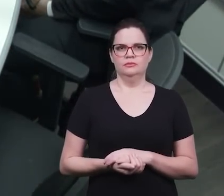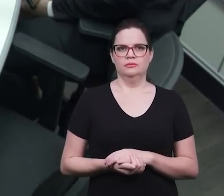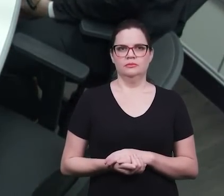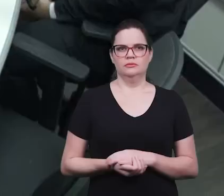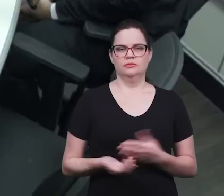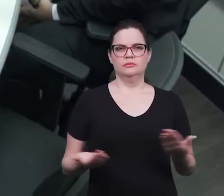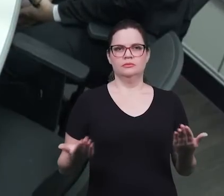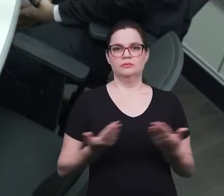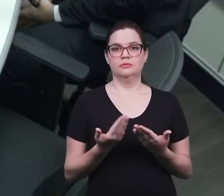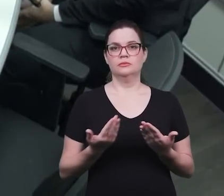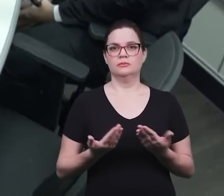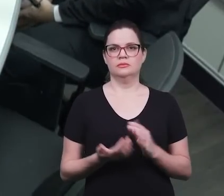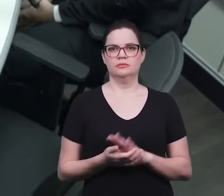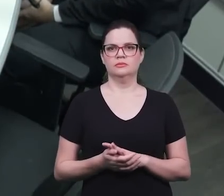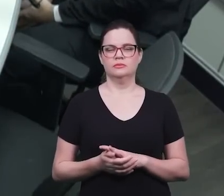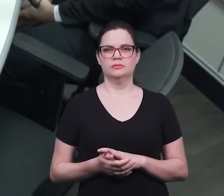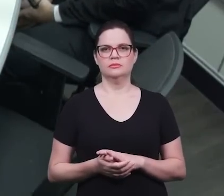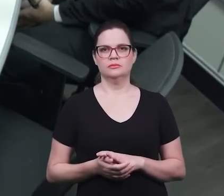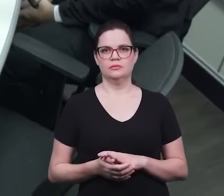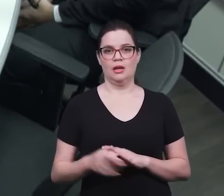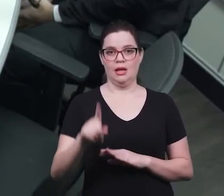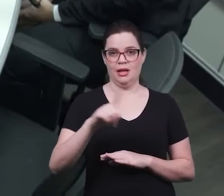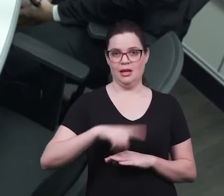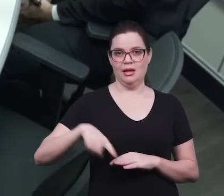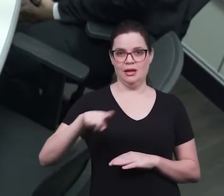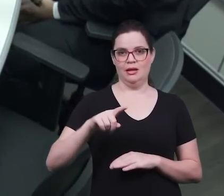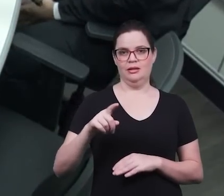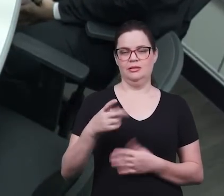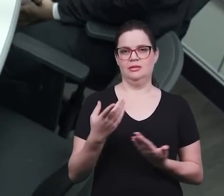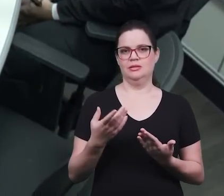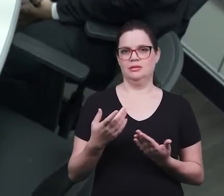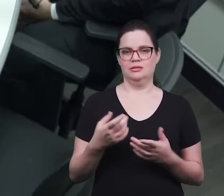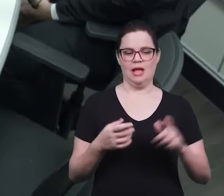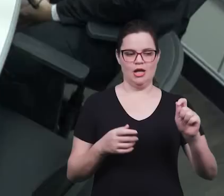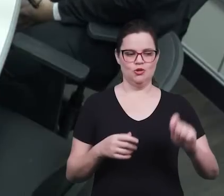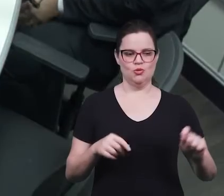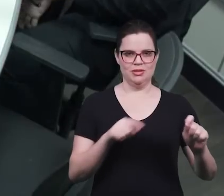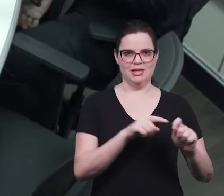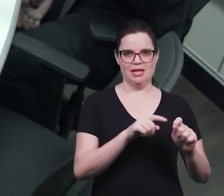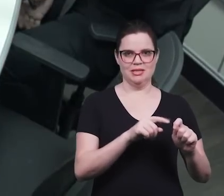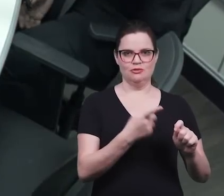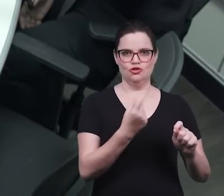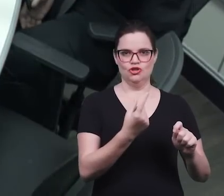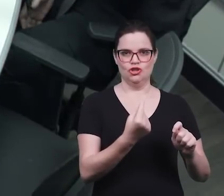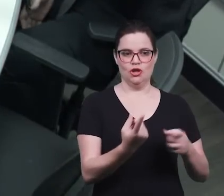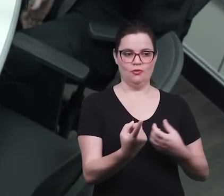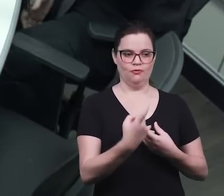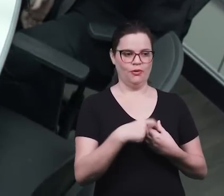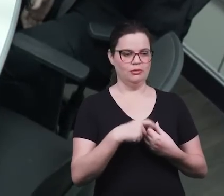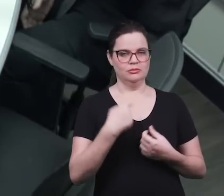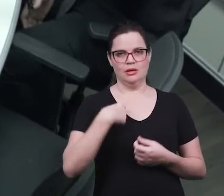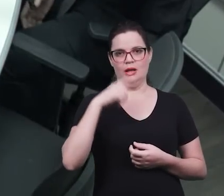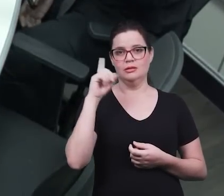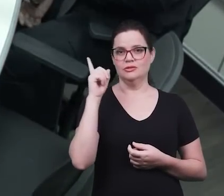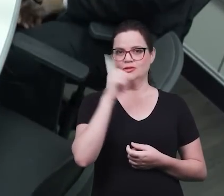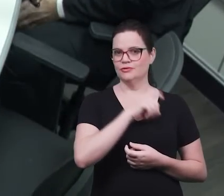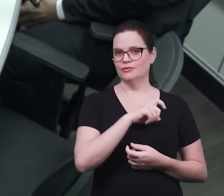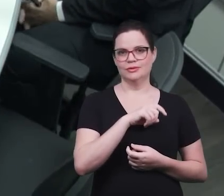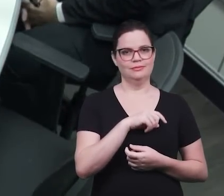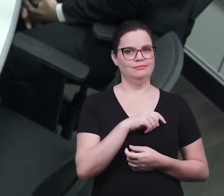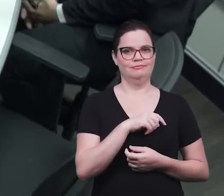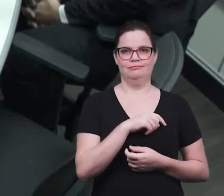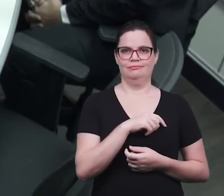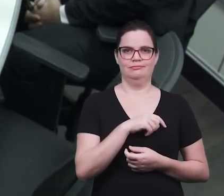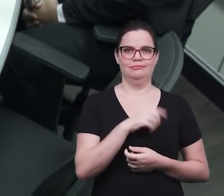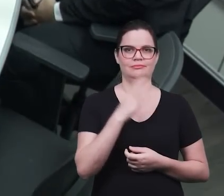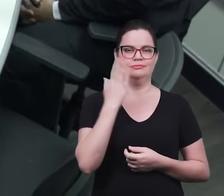associações que furtaram essas pessoas vai ser muito difícil. Na prática, a gente